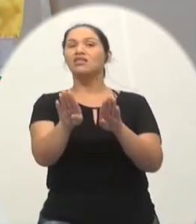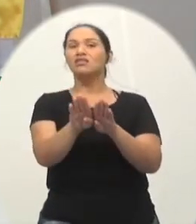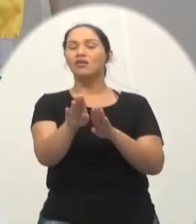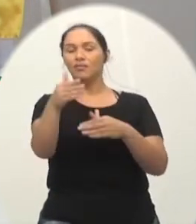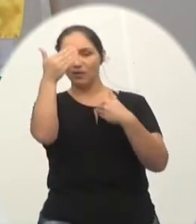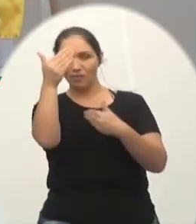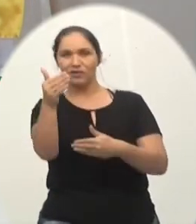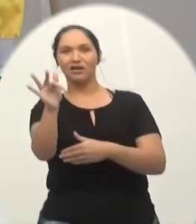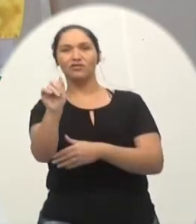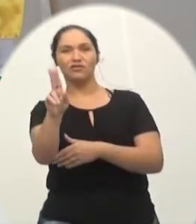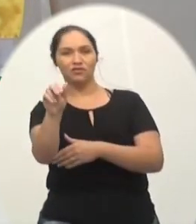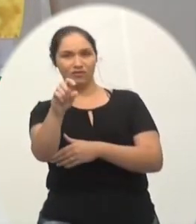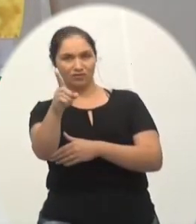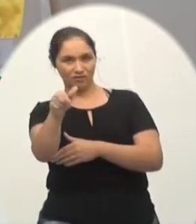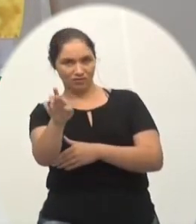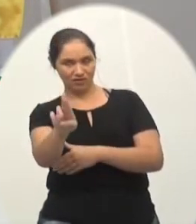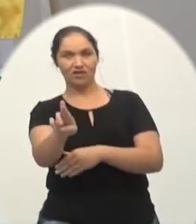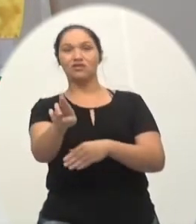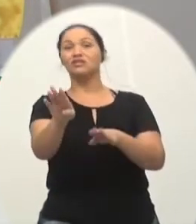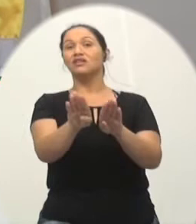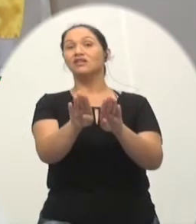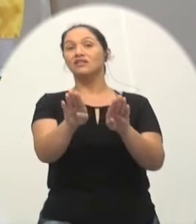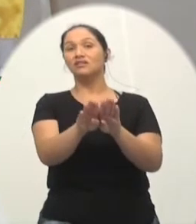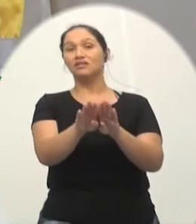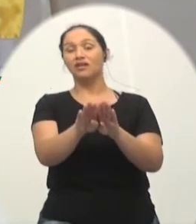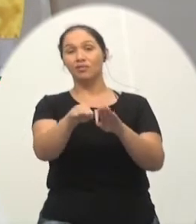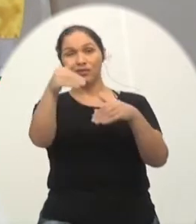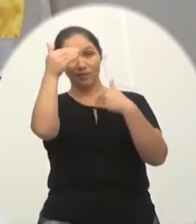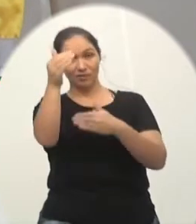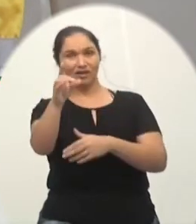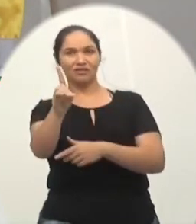muito obrigado, Júlio Colombo, e muito obrigado, Dajori.